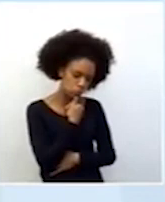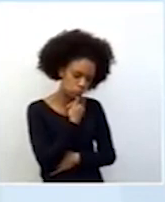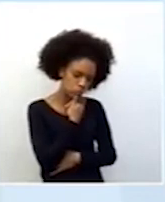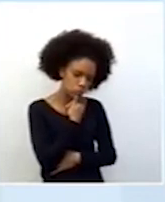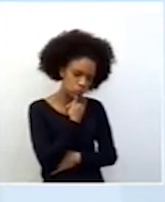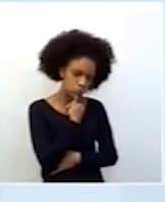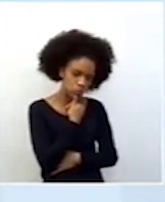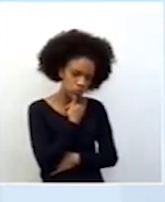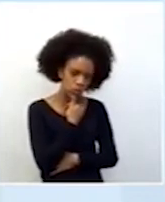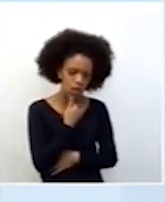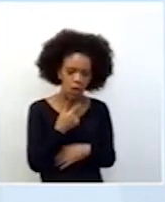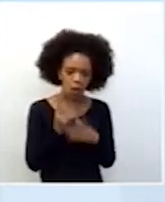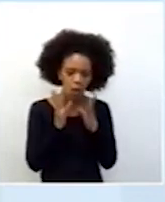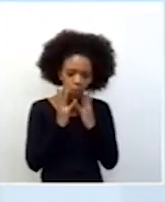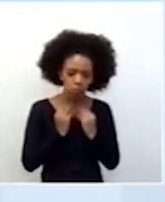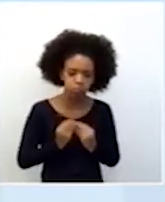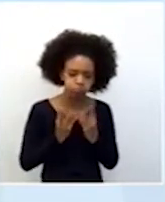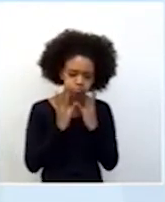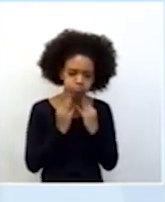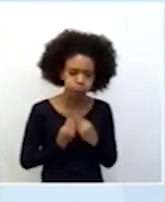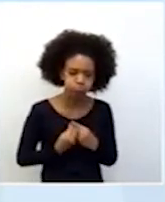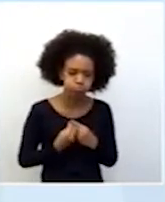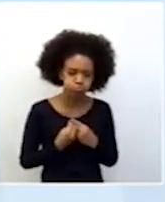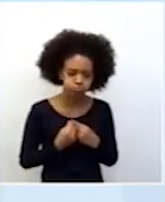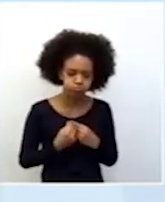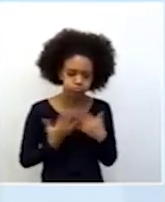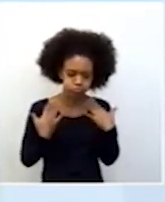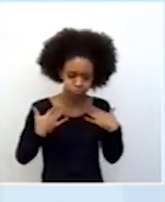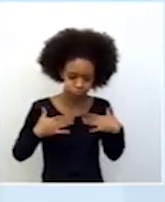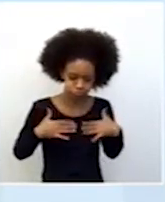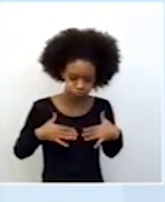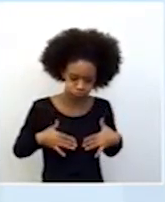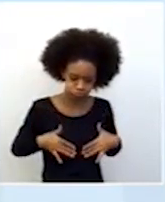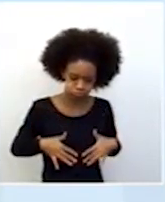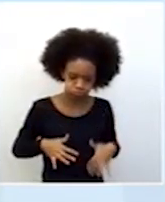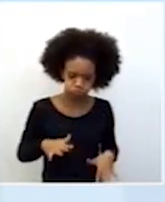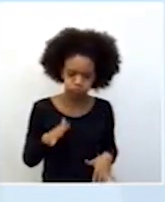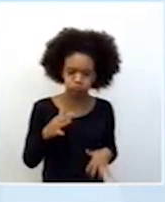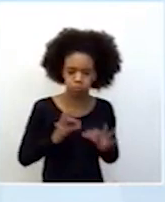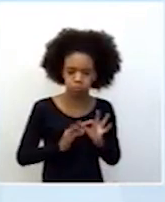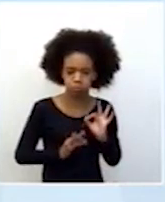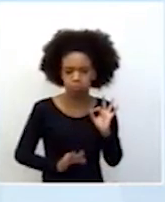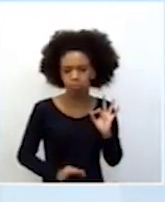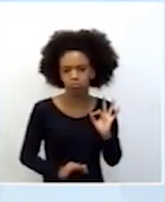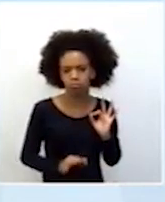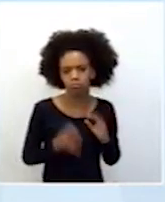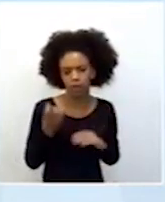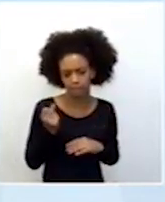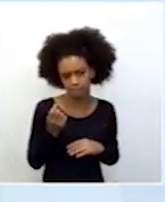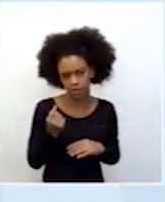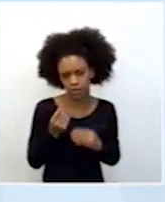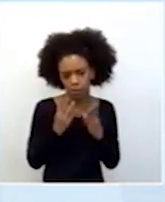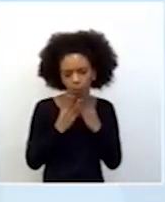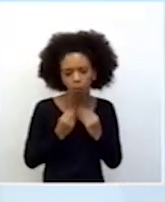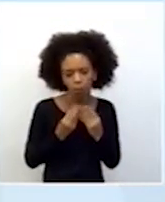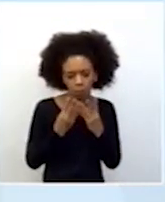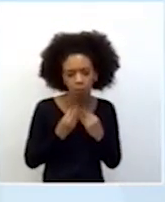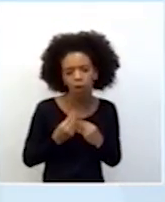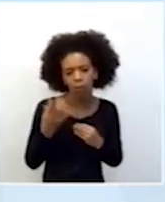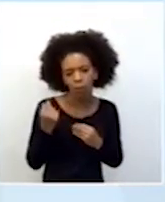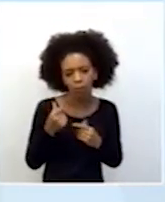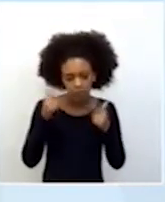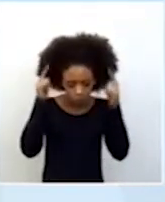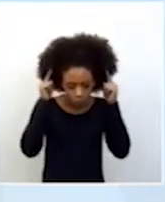um senhor barbudo. Ele está de roupa grande, uma túnica grande, clara, branca. Barba branca,